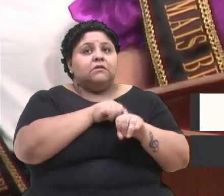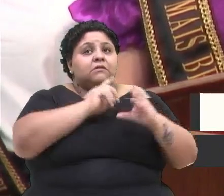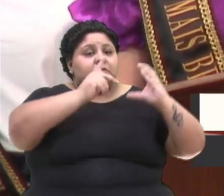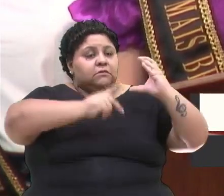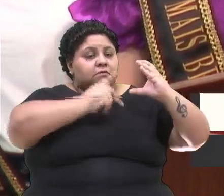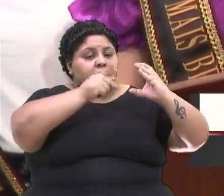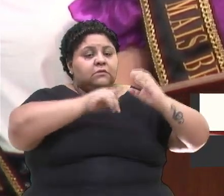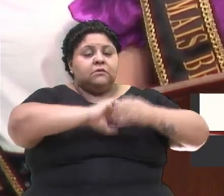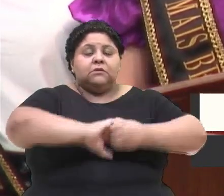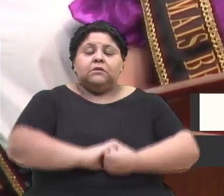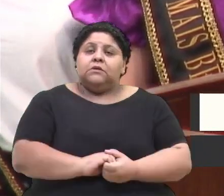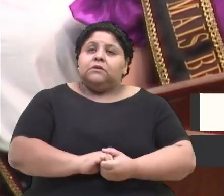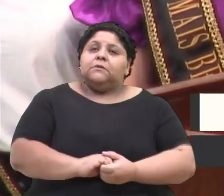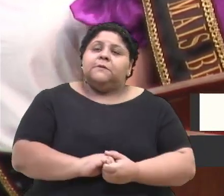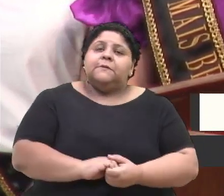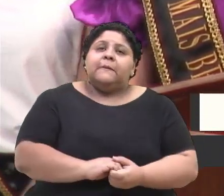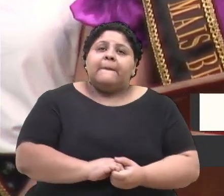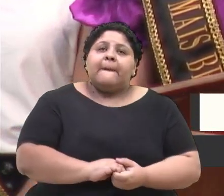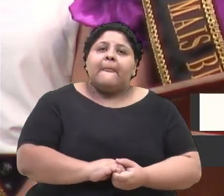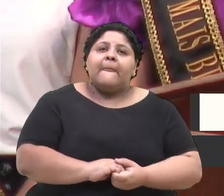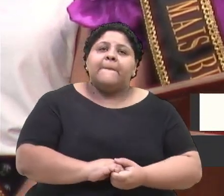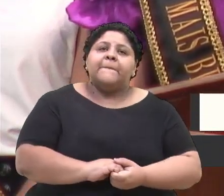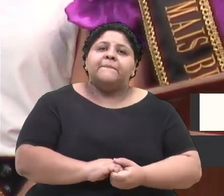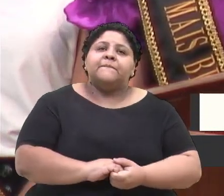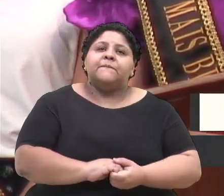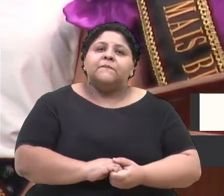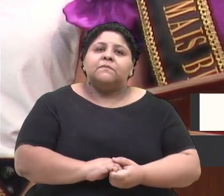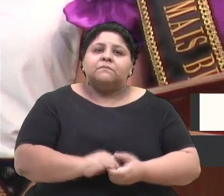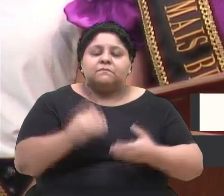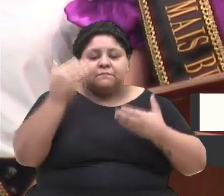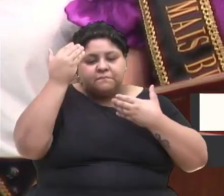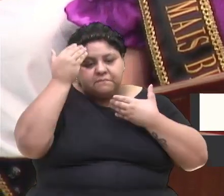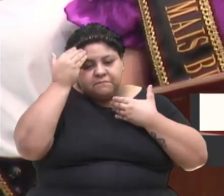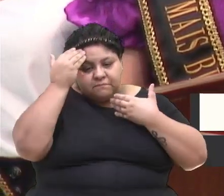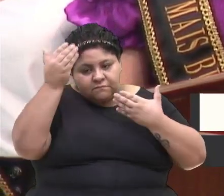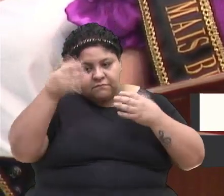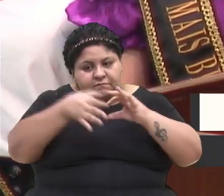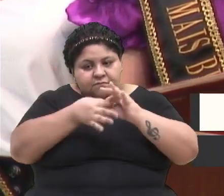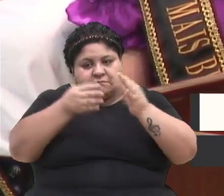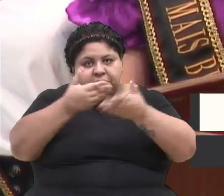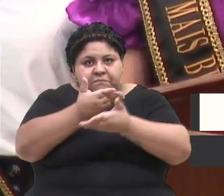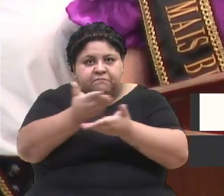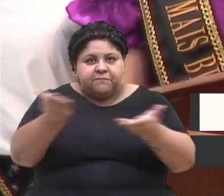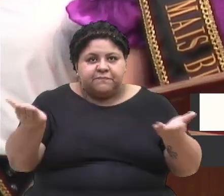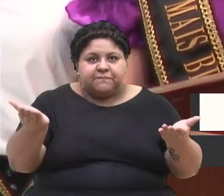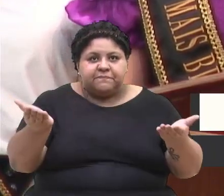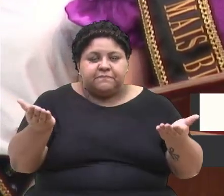Câmaras. E agradecer o espaço,